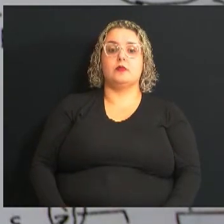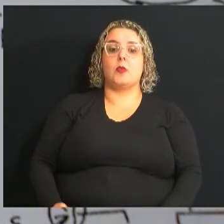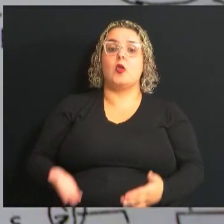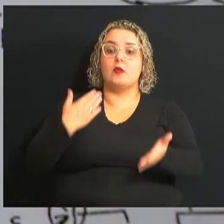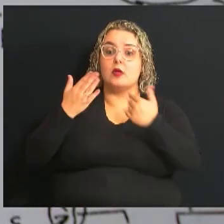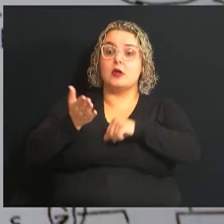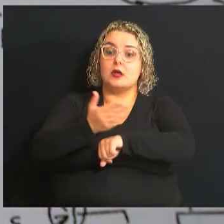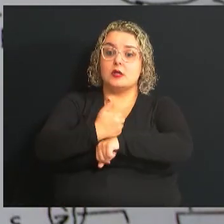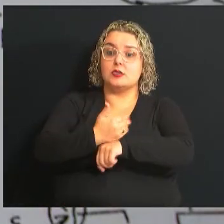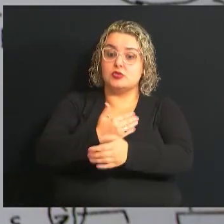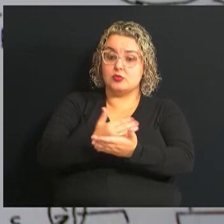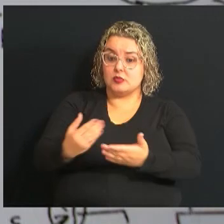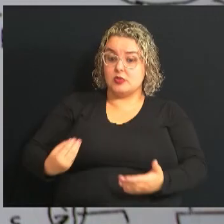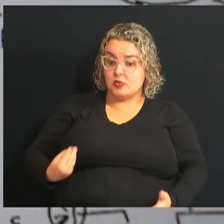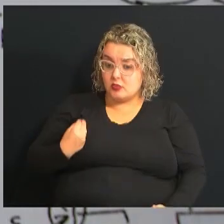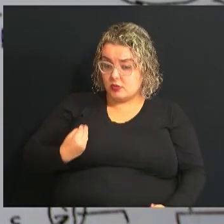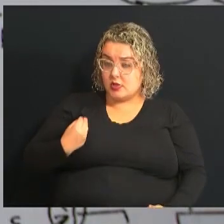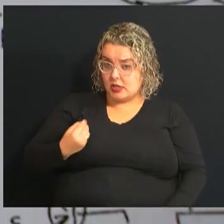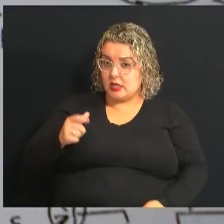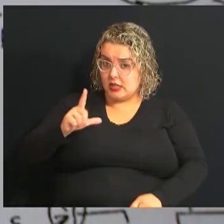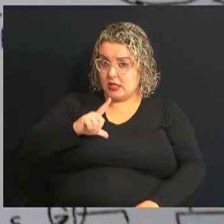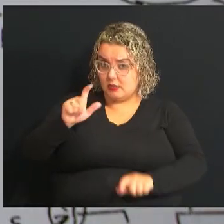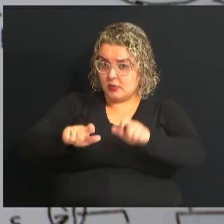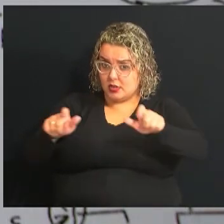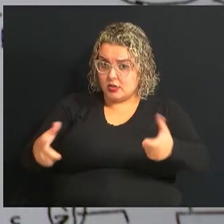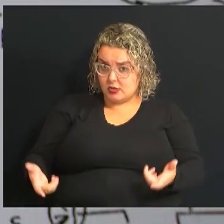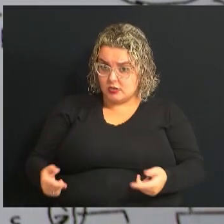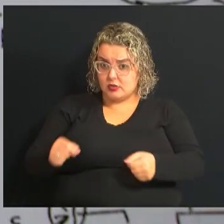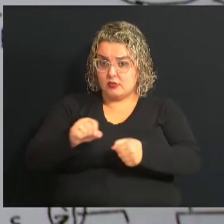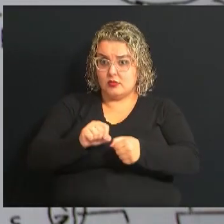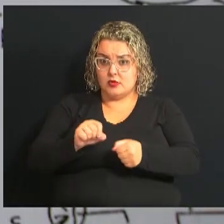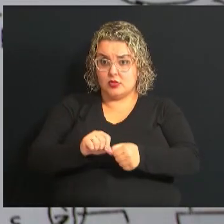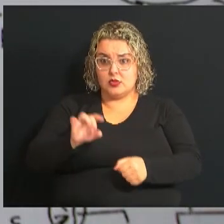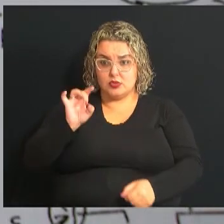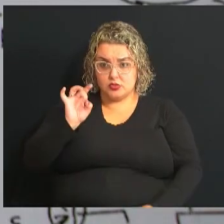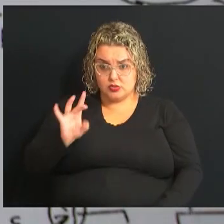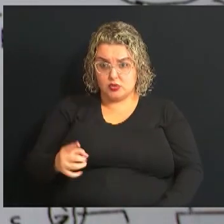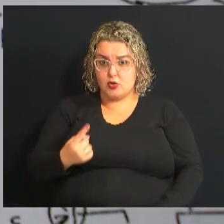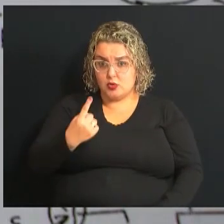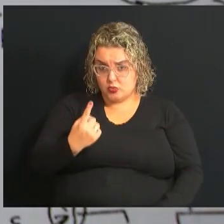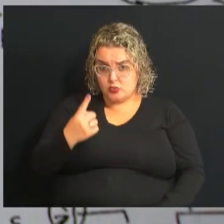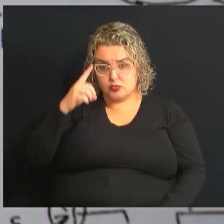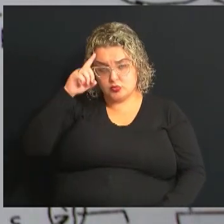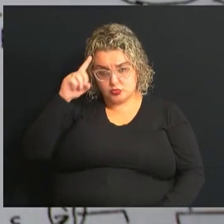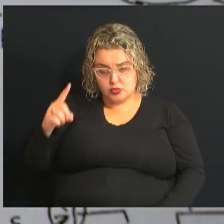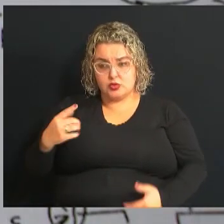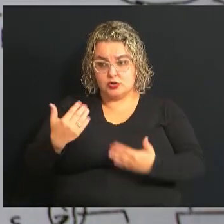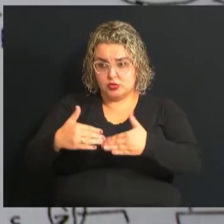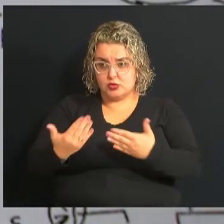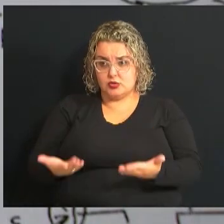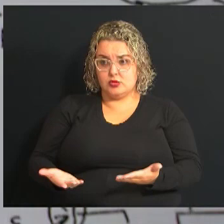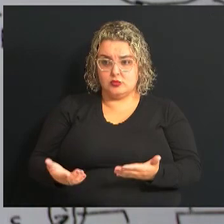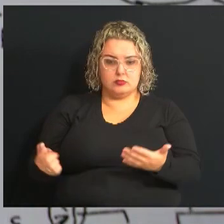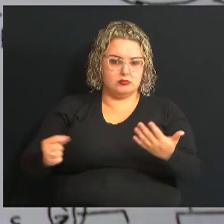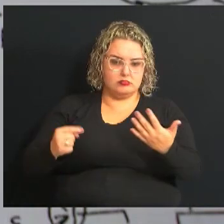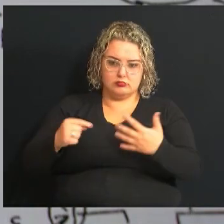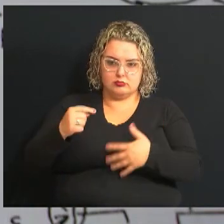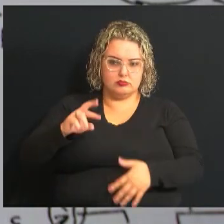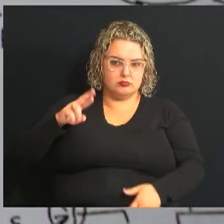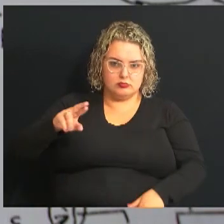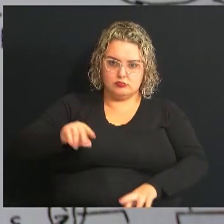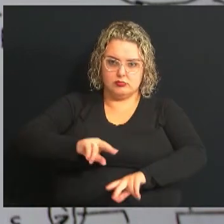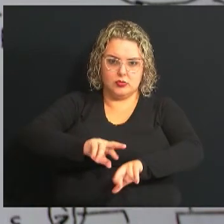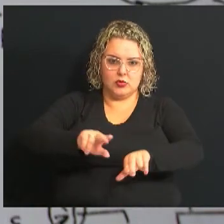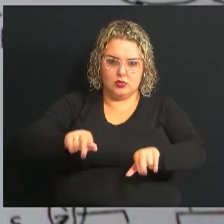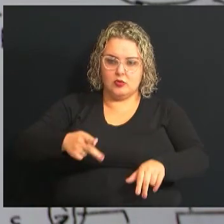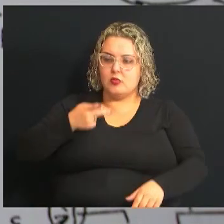vivo, tem pessoas que, inclusive, vão fazer apenas um dos dias da prova por, enfim, questões variadas que você